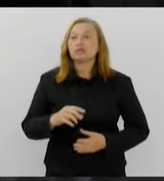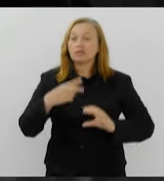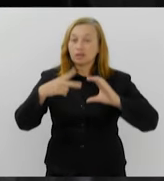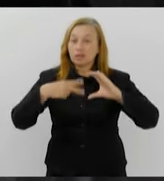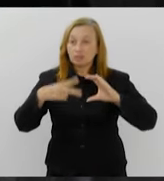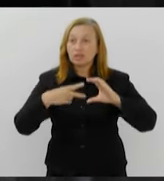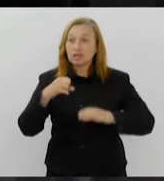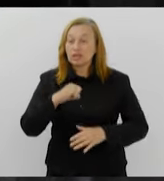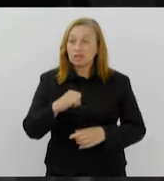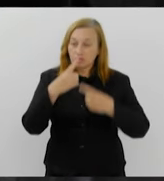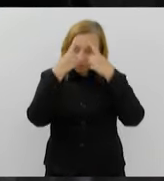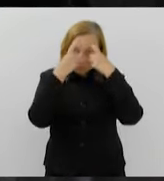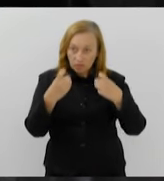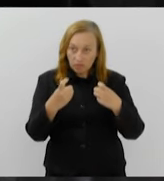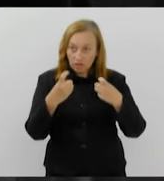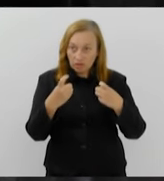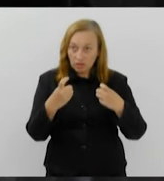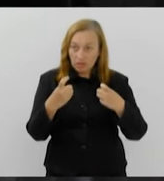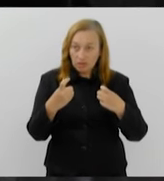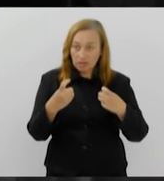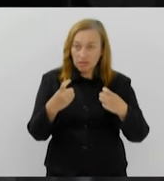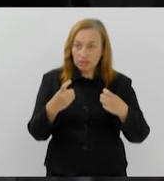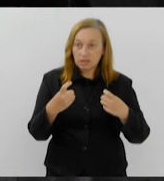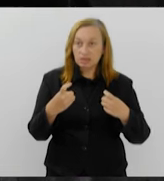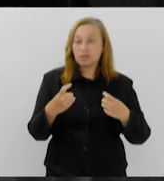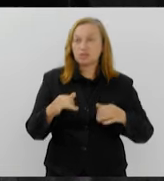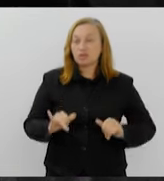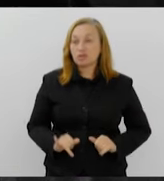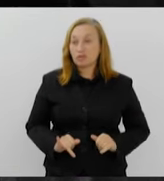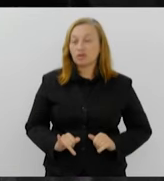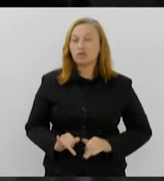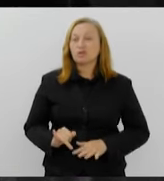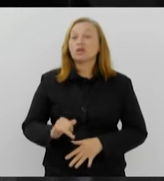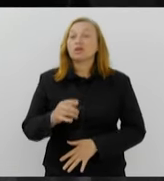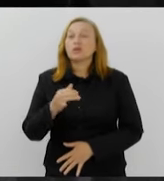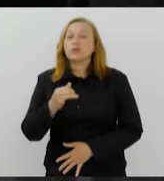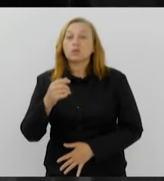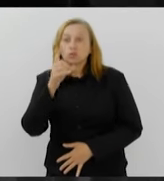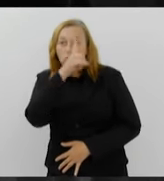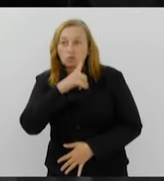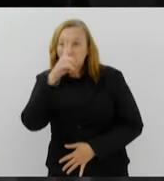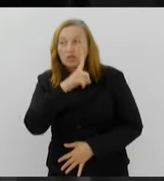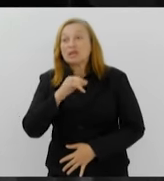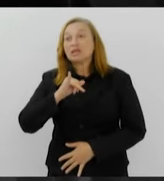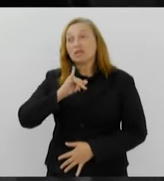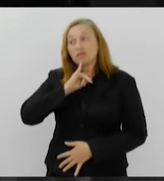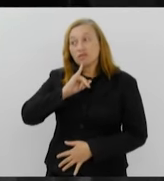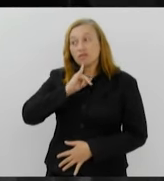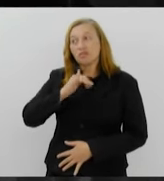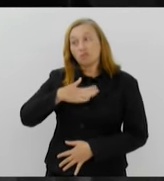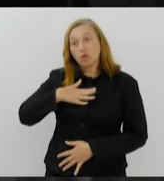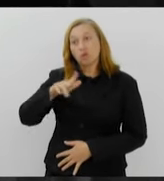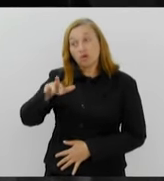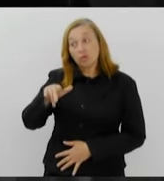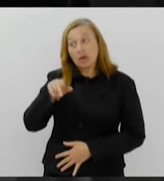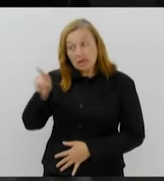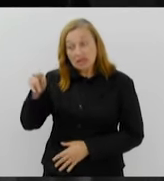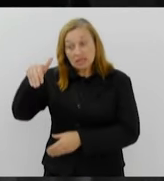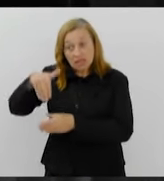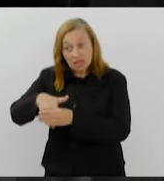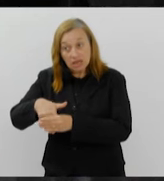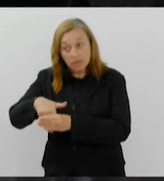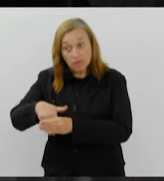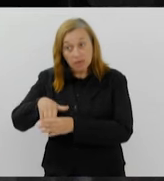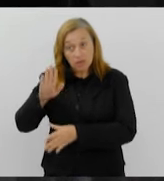de violência política nesse domingo Infelizmente foi o meu irmão Vereador Rogério almorin esse sim estava em campanha naquele